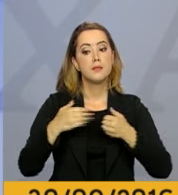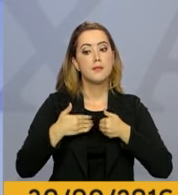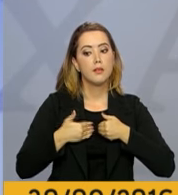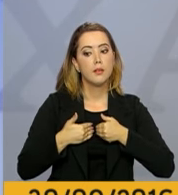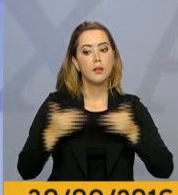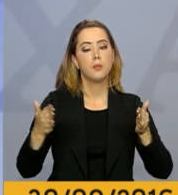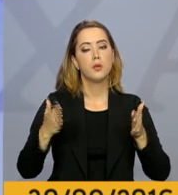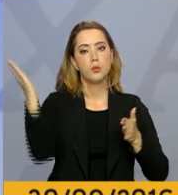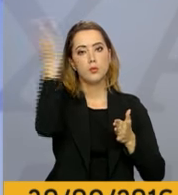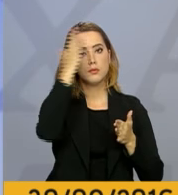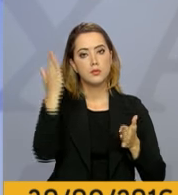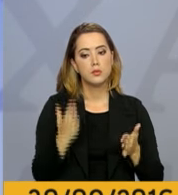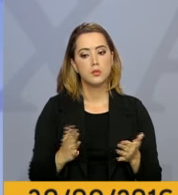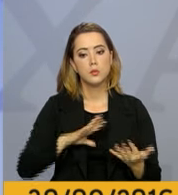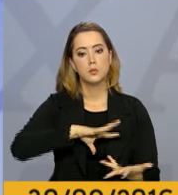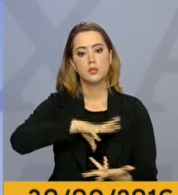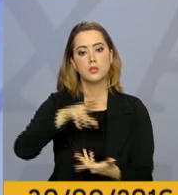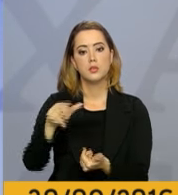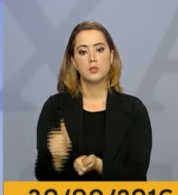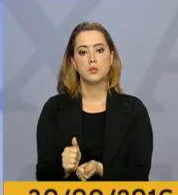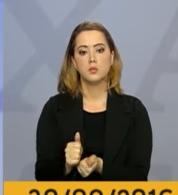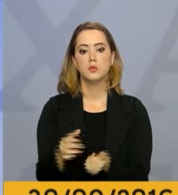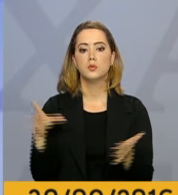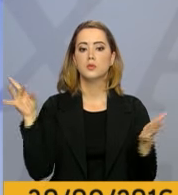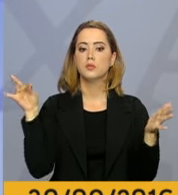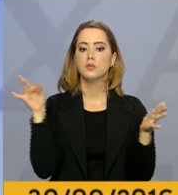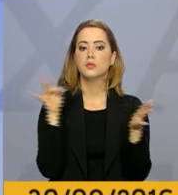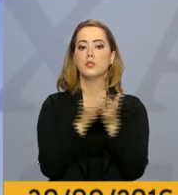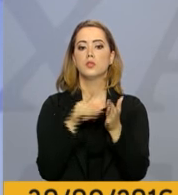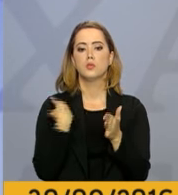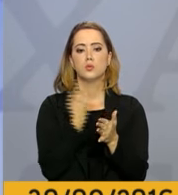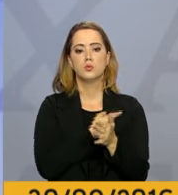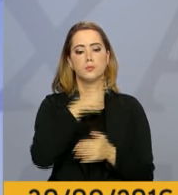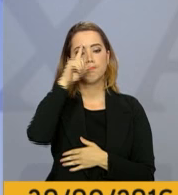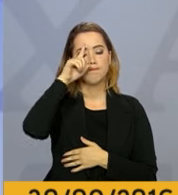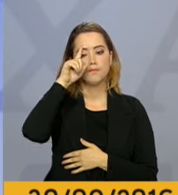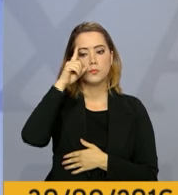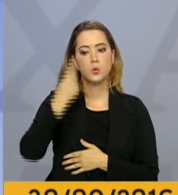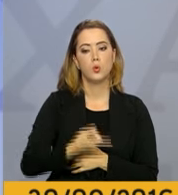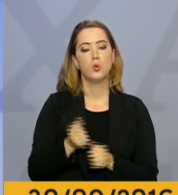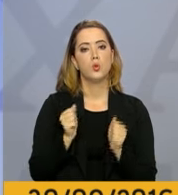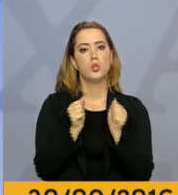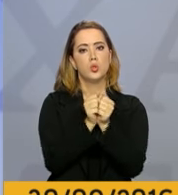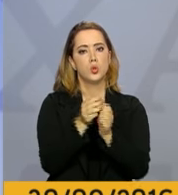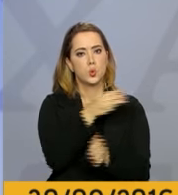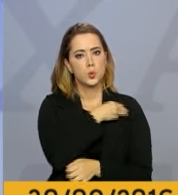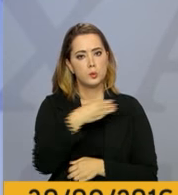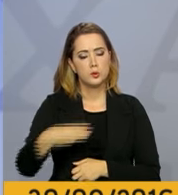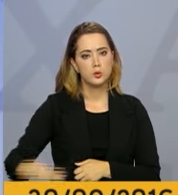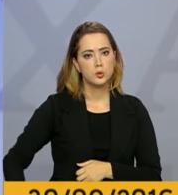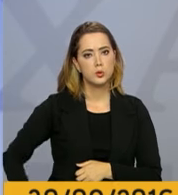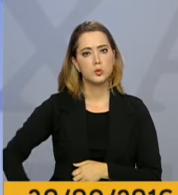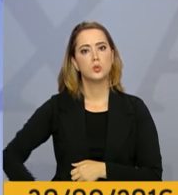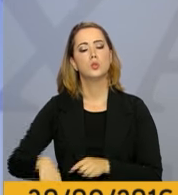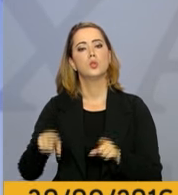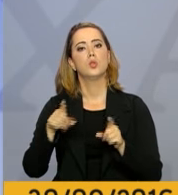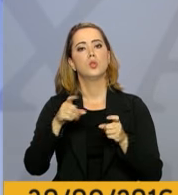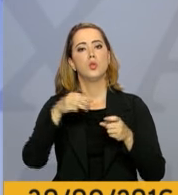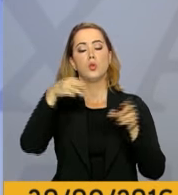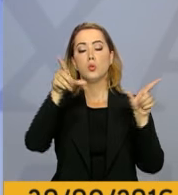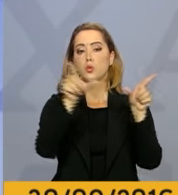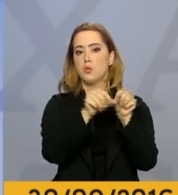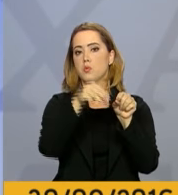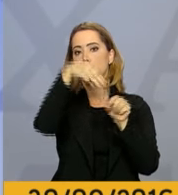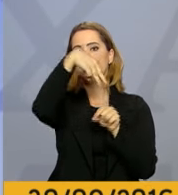mundo. Na verdade, o que nós estamos determinando com o nosso ministro Serra, no Ministério das Relações